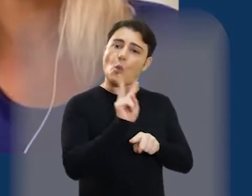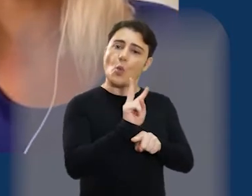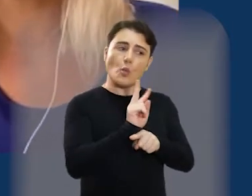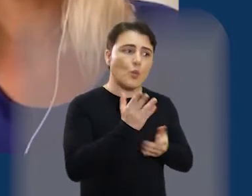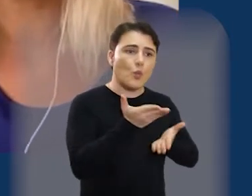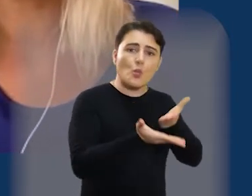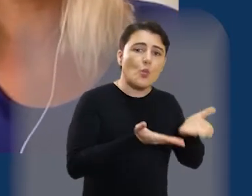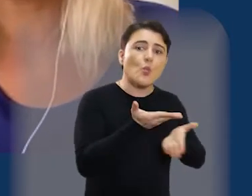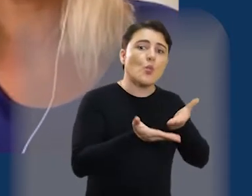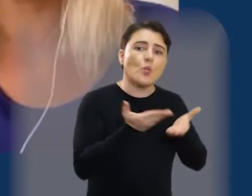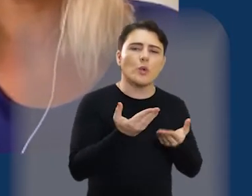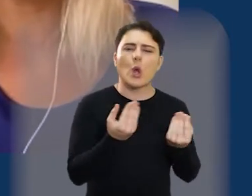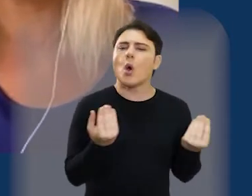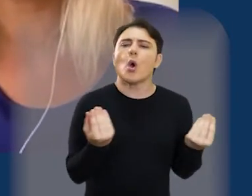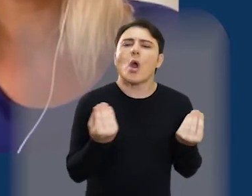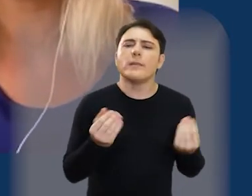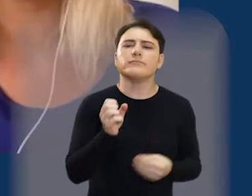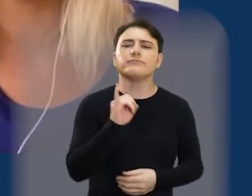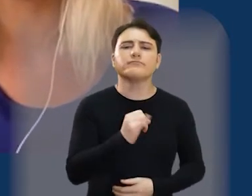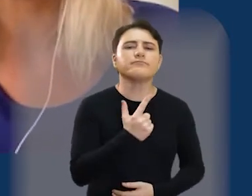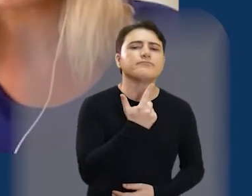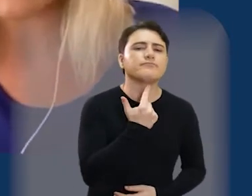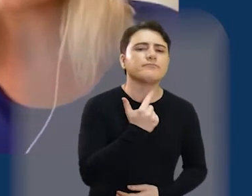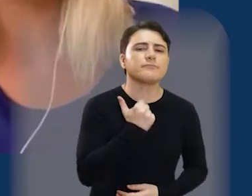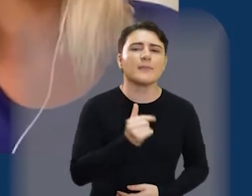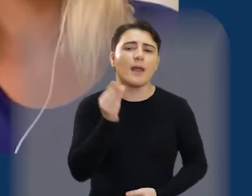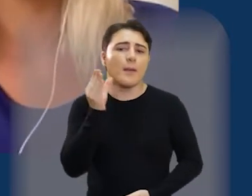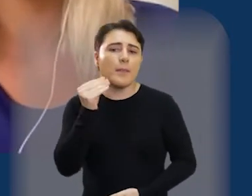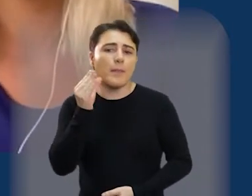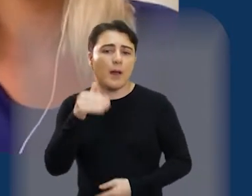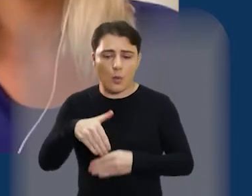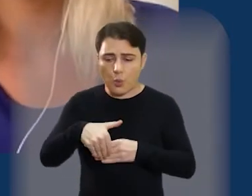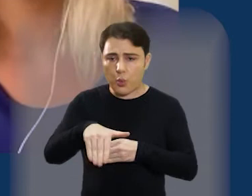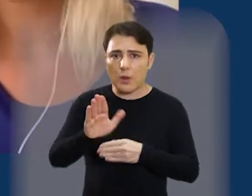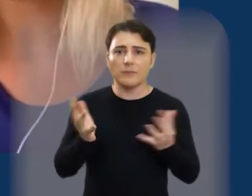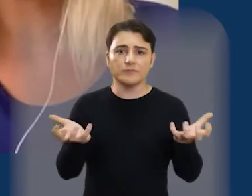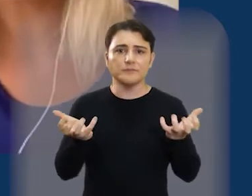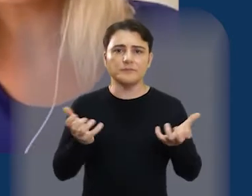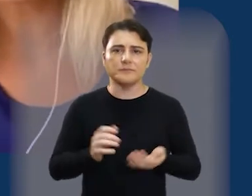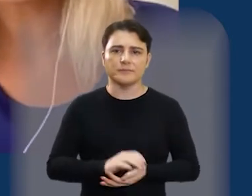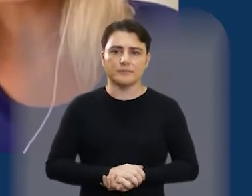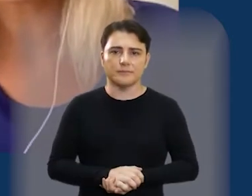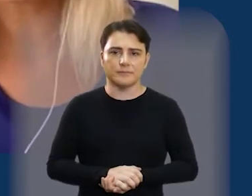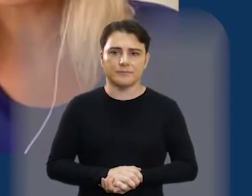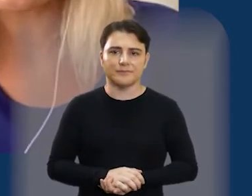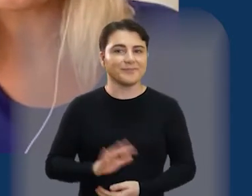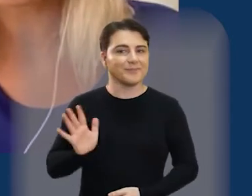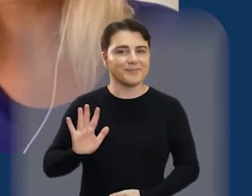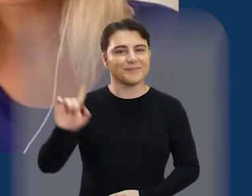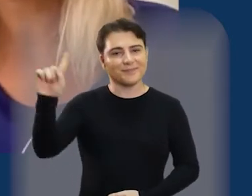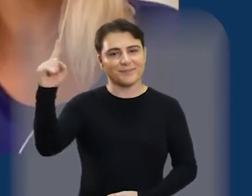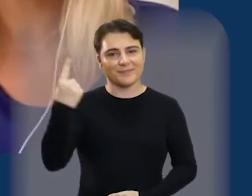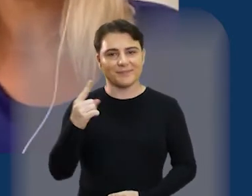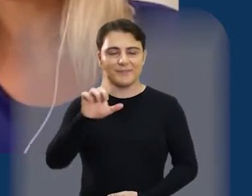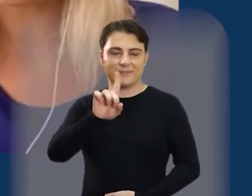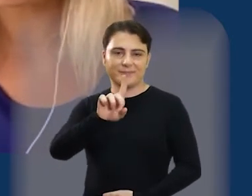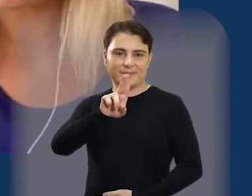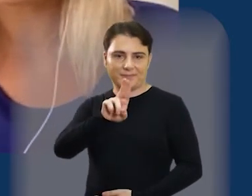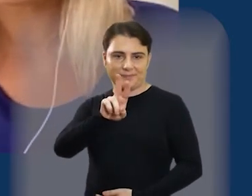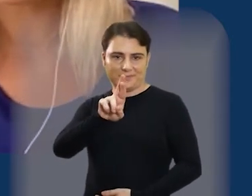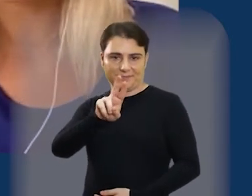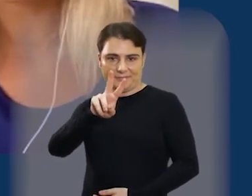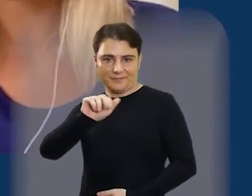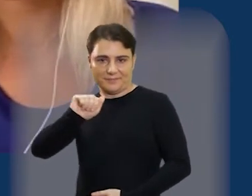da Associação Brasileira de Nutrologia, a ABRAN. Olá, doutor Durval, seja